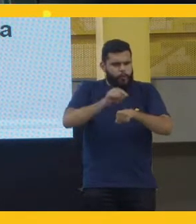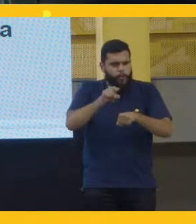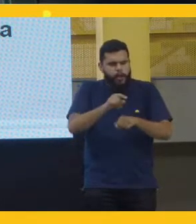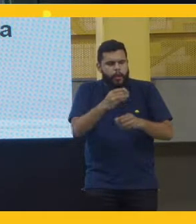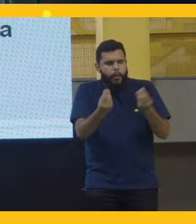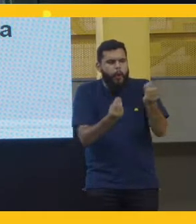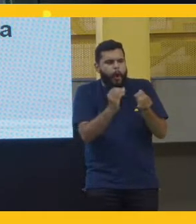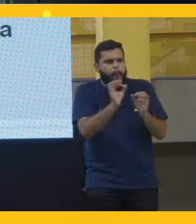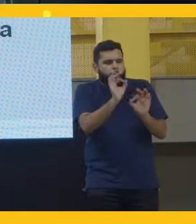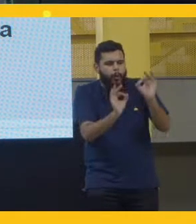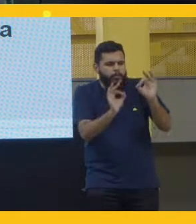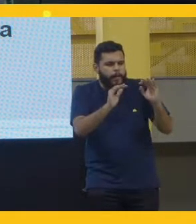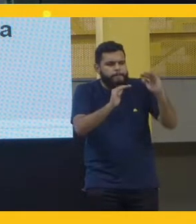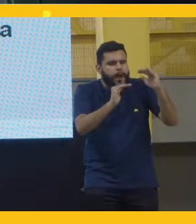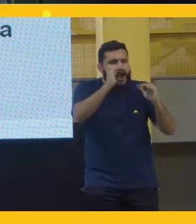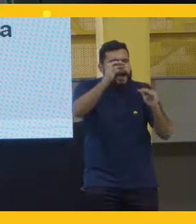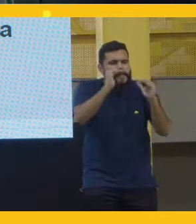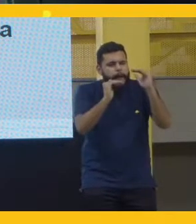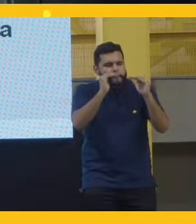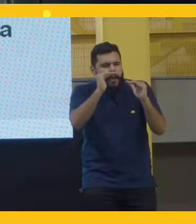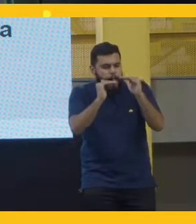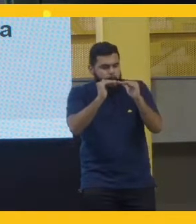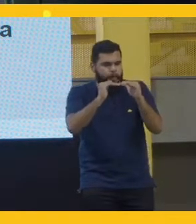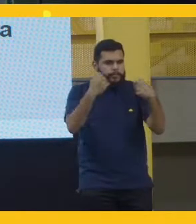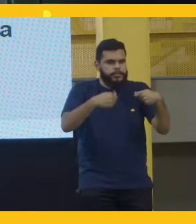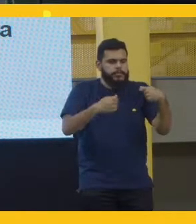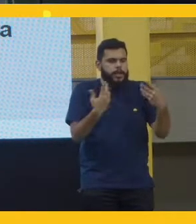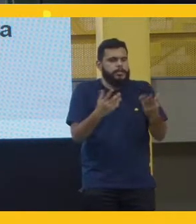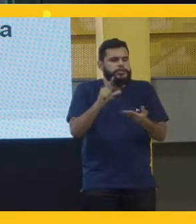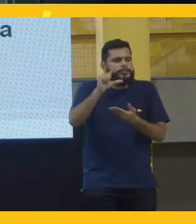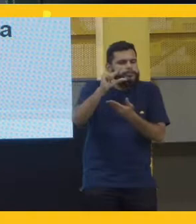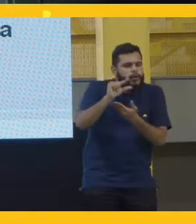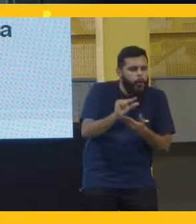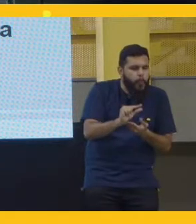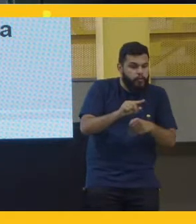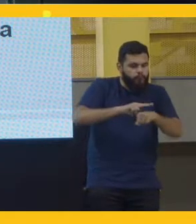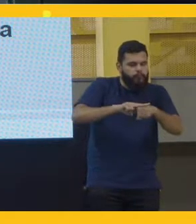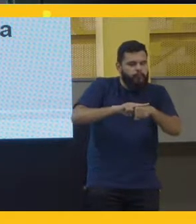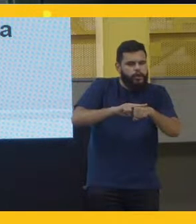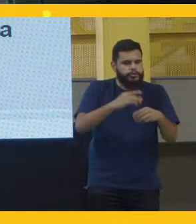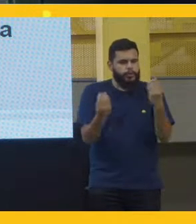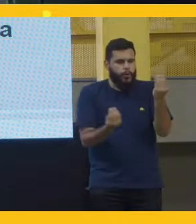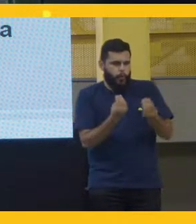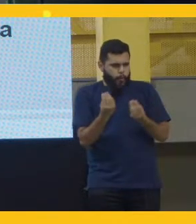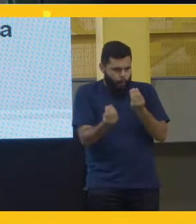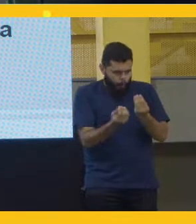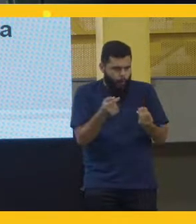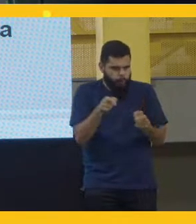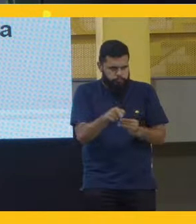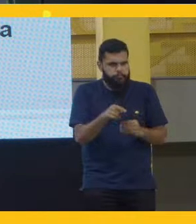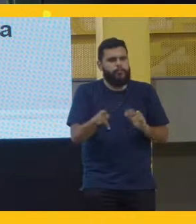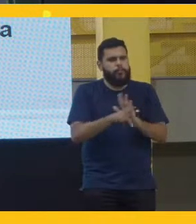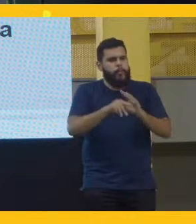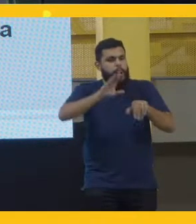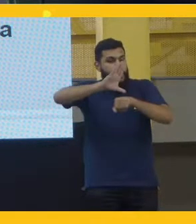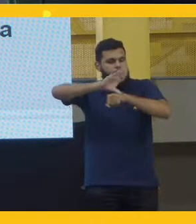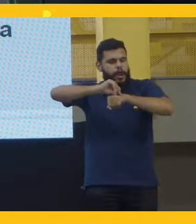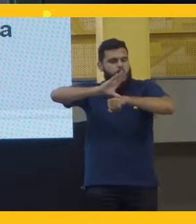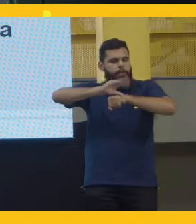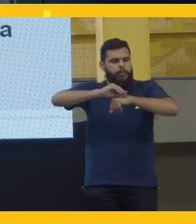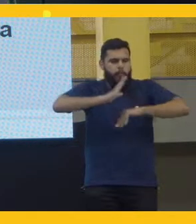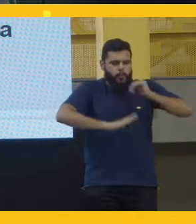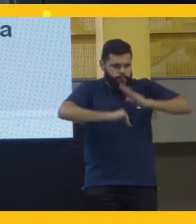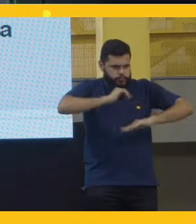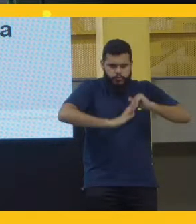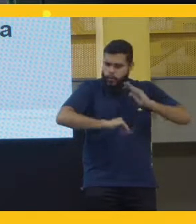usar um filtro adequado para diminuir a intensidade da luz verde que chega aos sensores da câmera. Na escolha